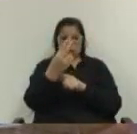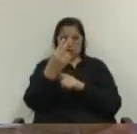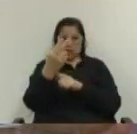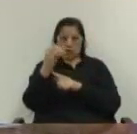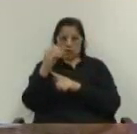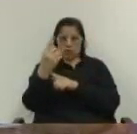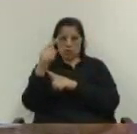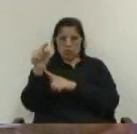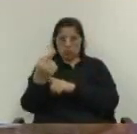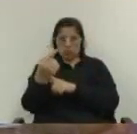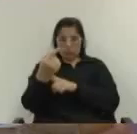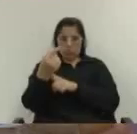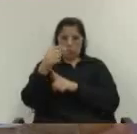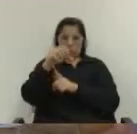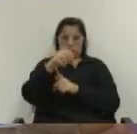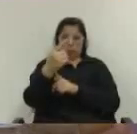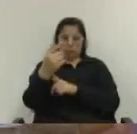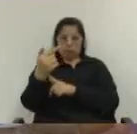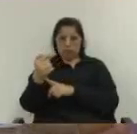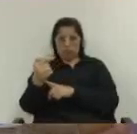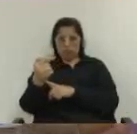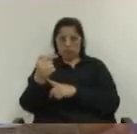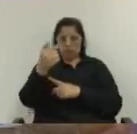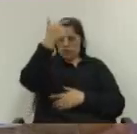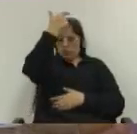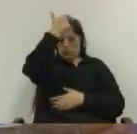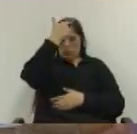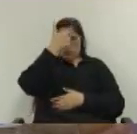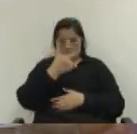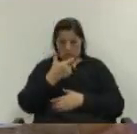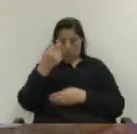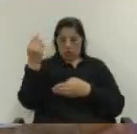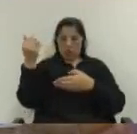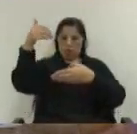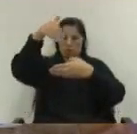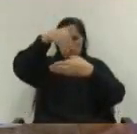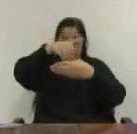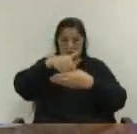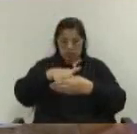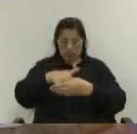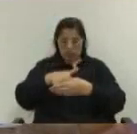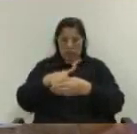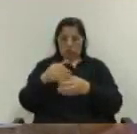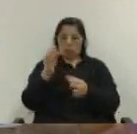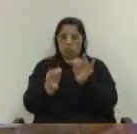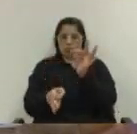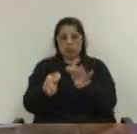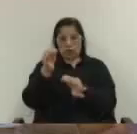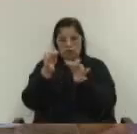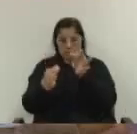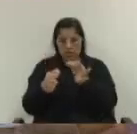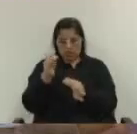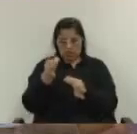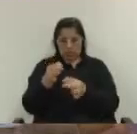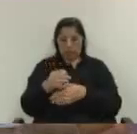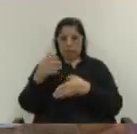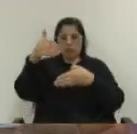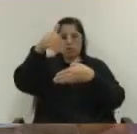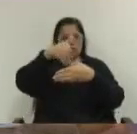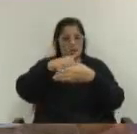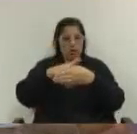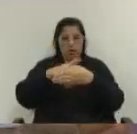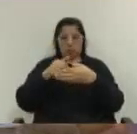201/1967, como cidadão e eleitor devidamente regular junto à Justiça Eleitoral, tendo votado em